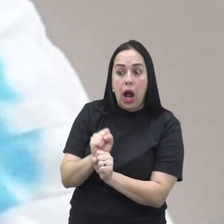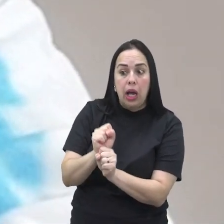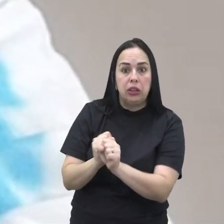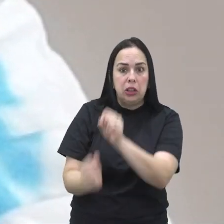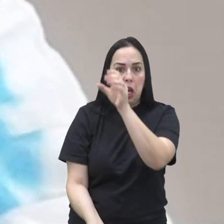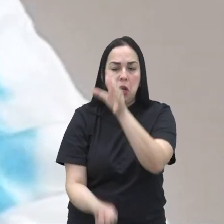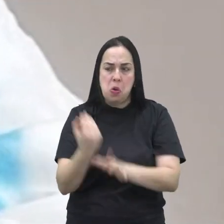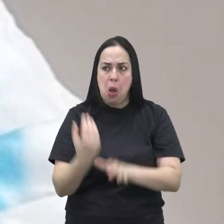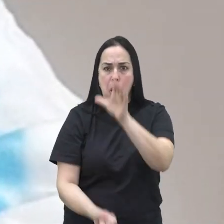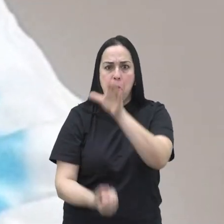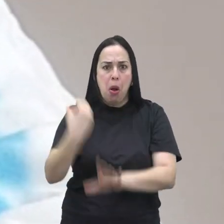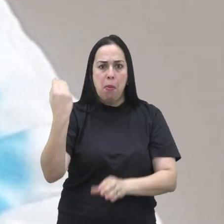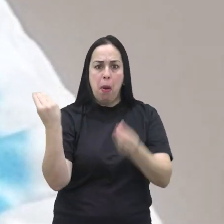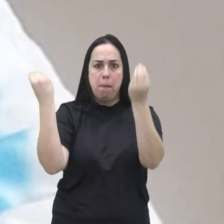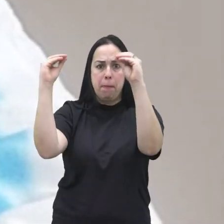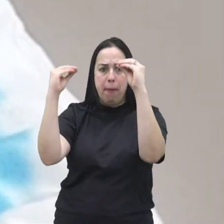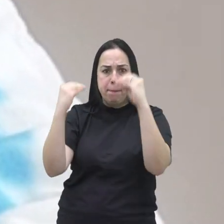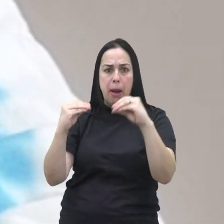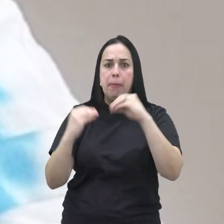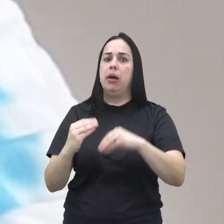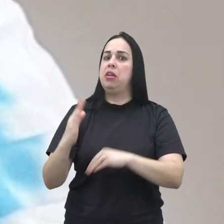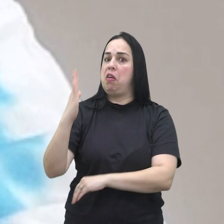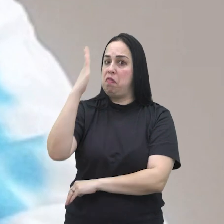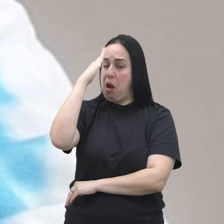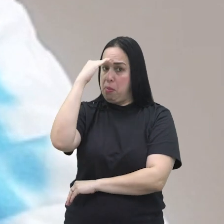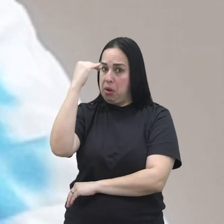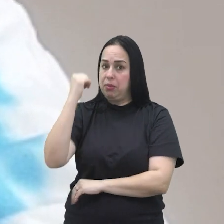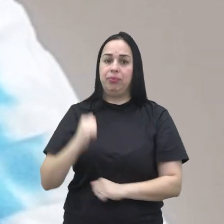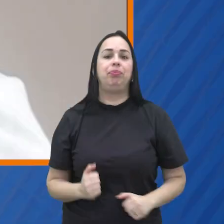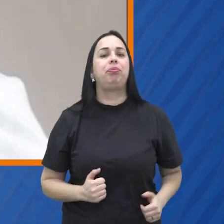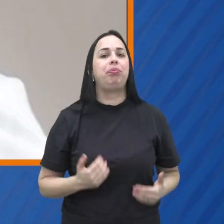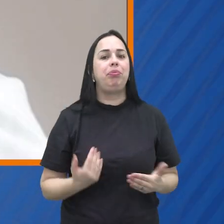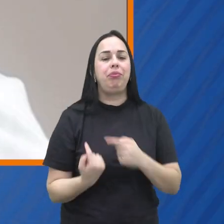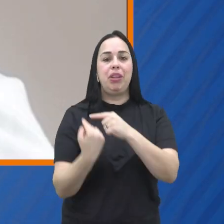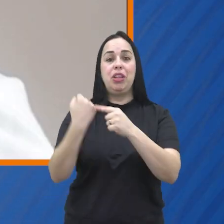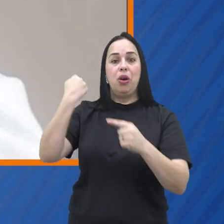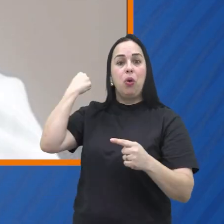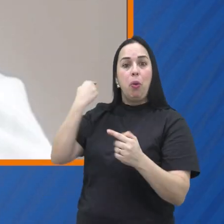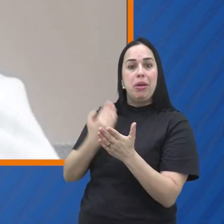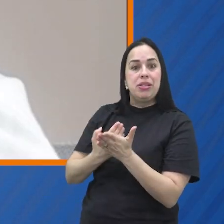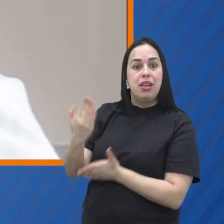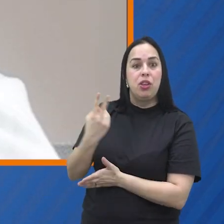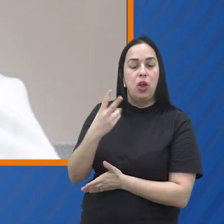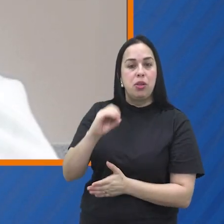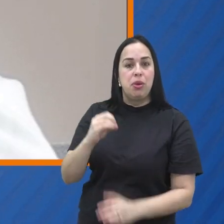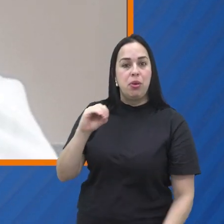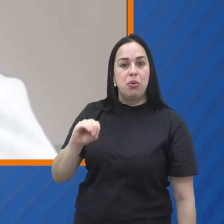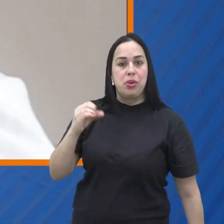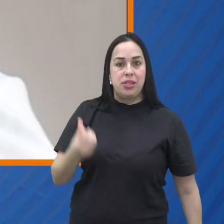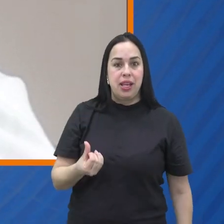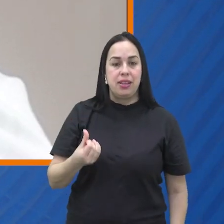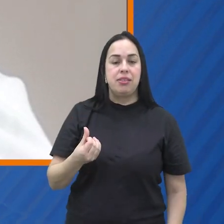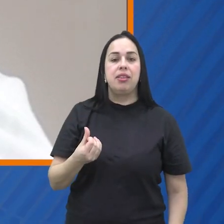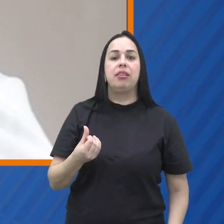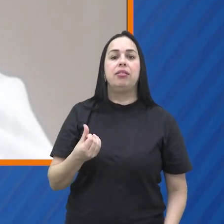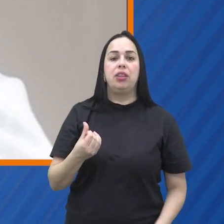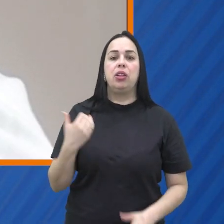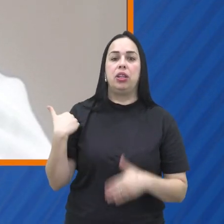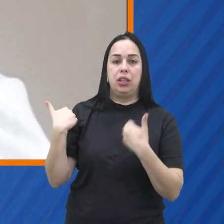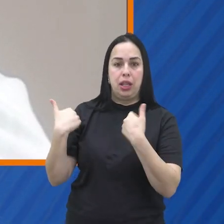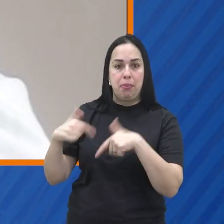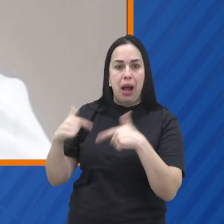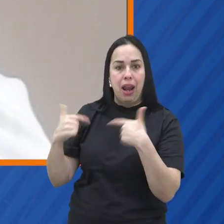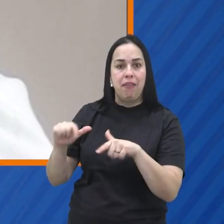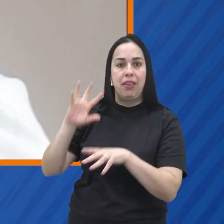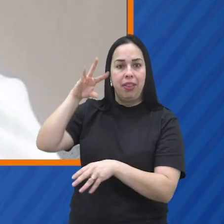anos, ele cria conteúdo nas redes e é expert no assunto. A nossa história começa lá em 2006, como estava na